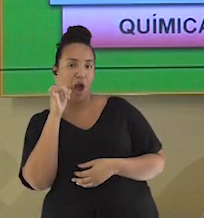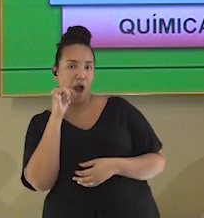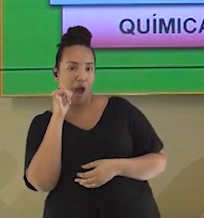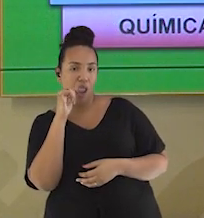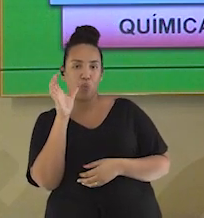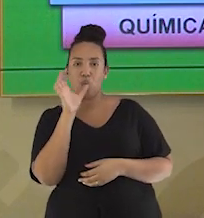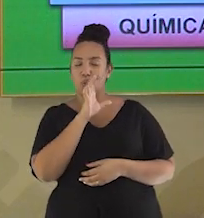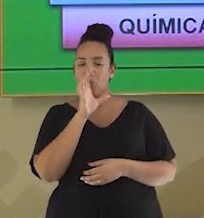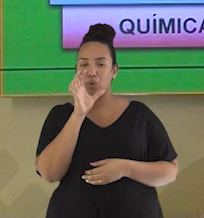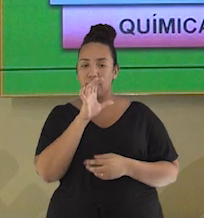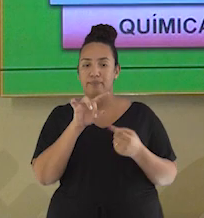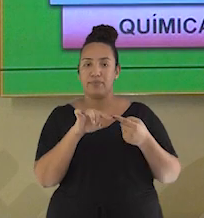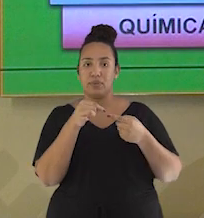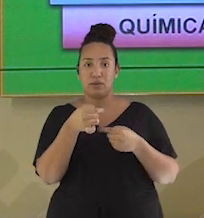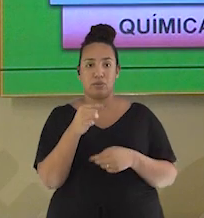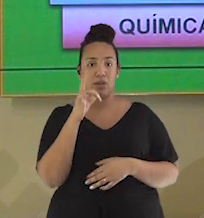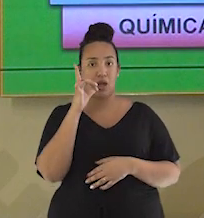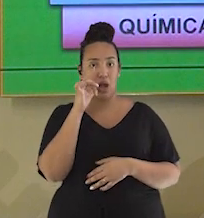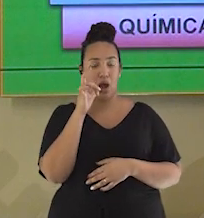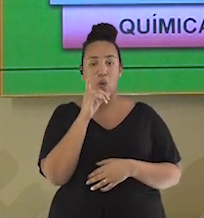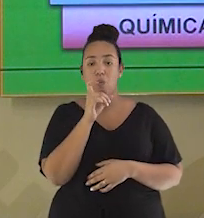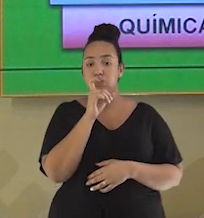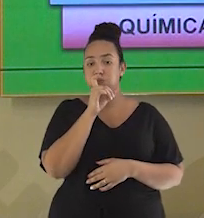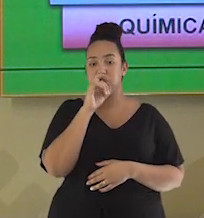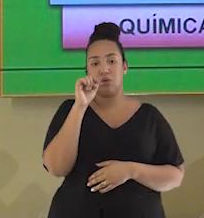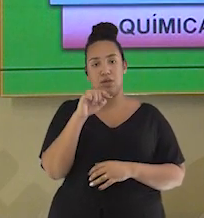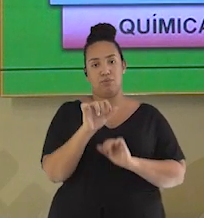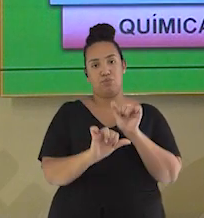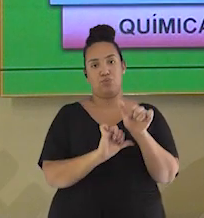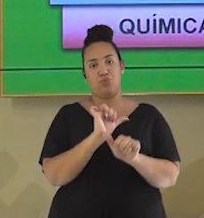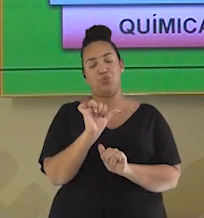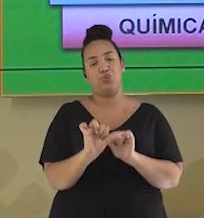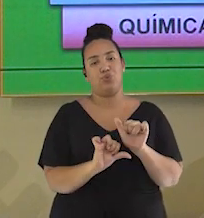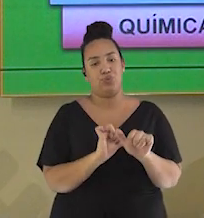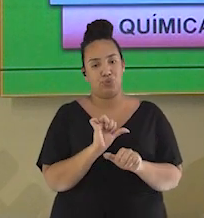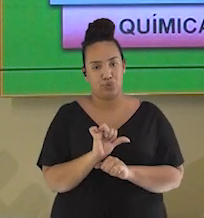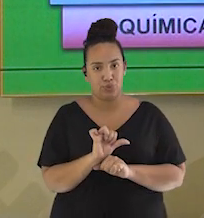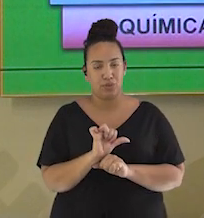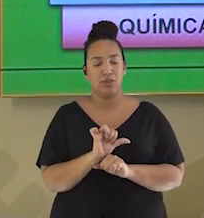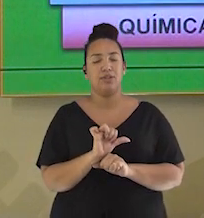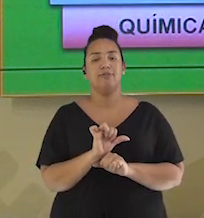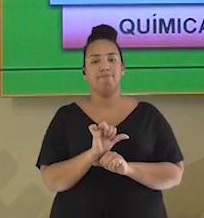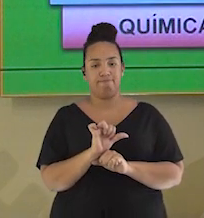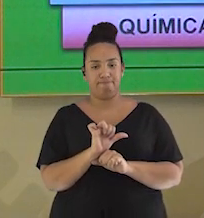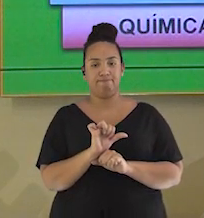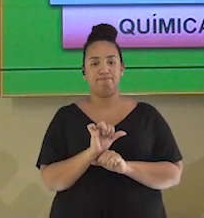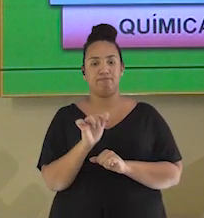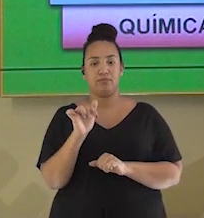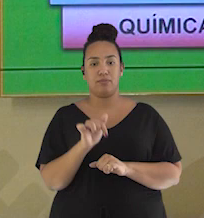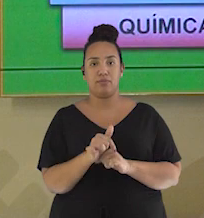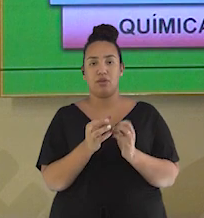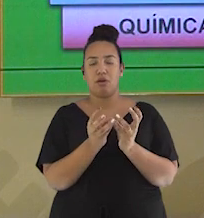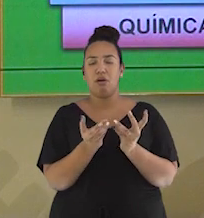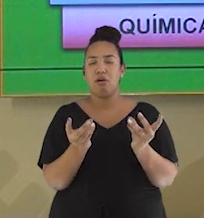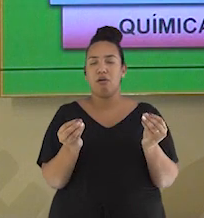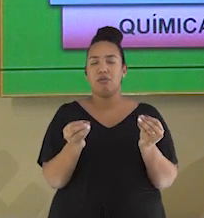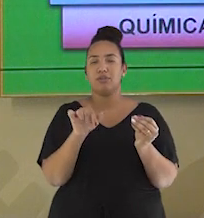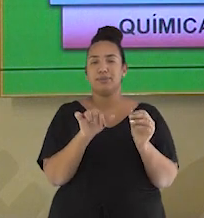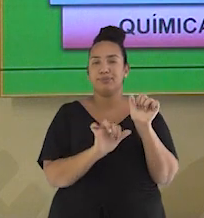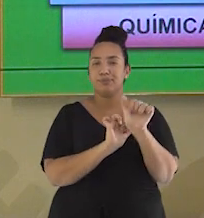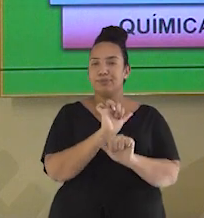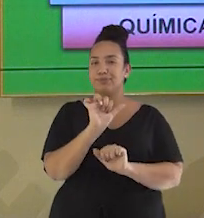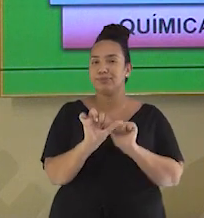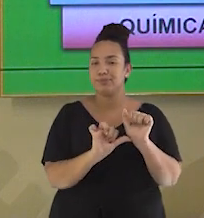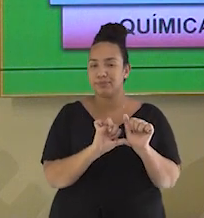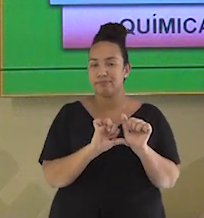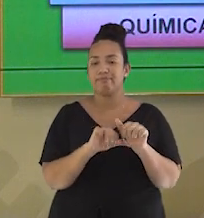água quente e depois utilizamos a água gelada, ela vai mudar, ela vai se transformar a sua composição e assim a